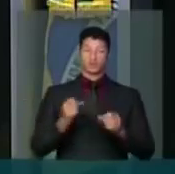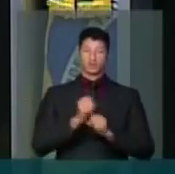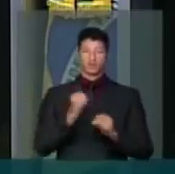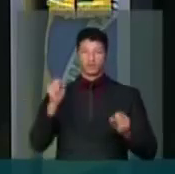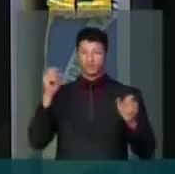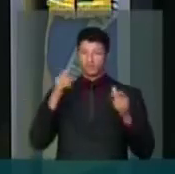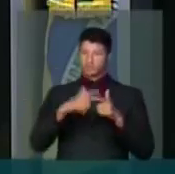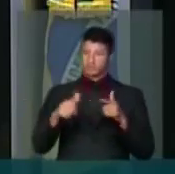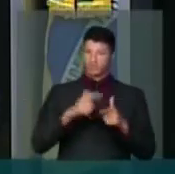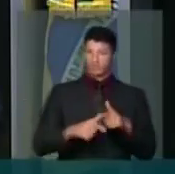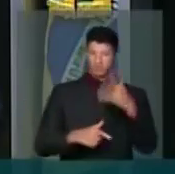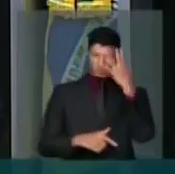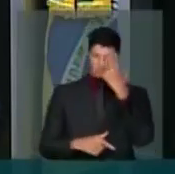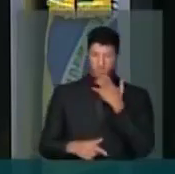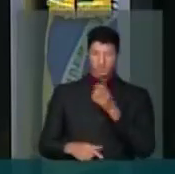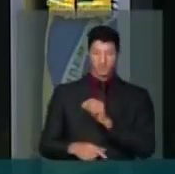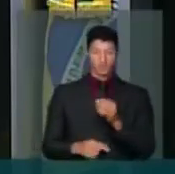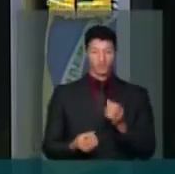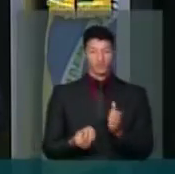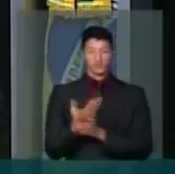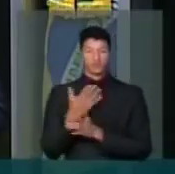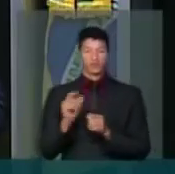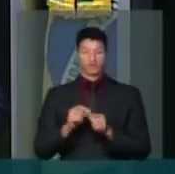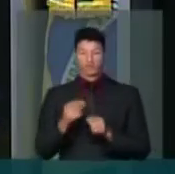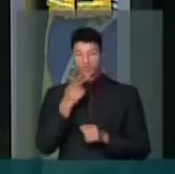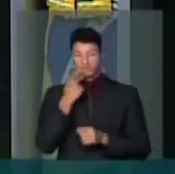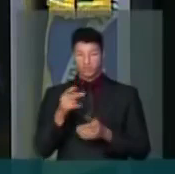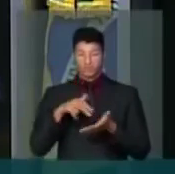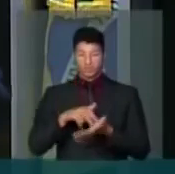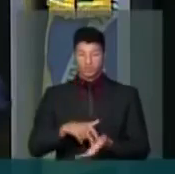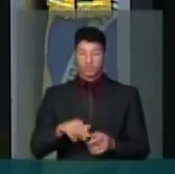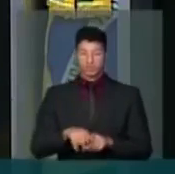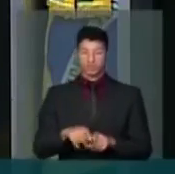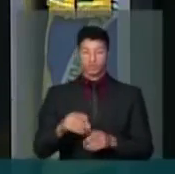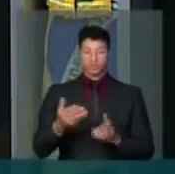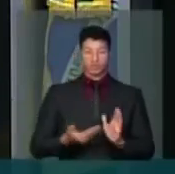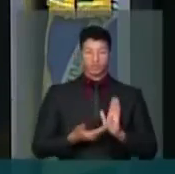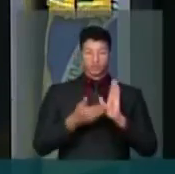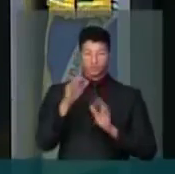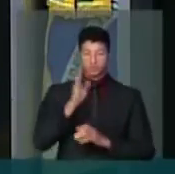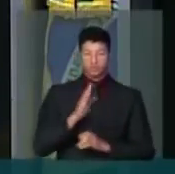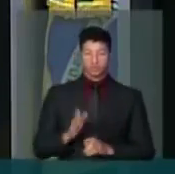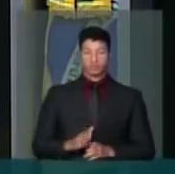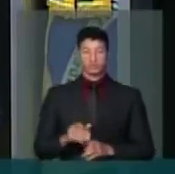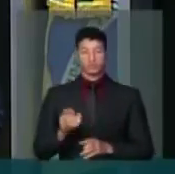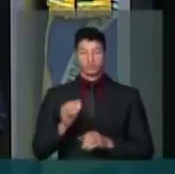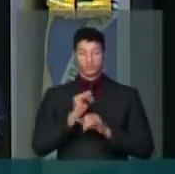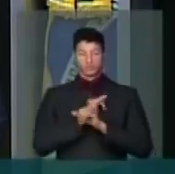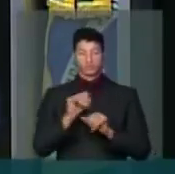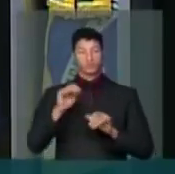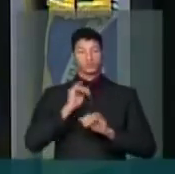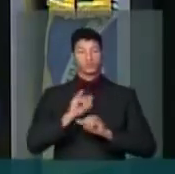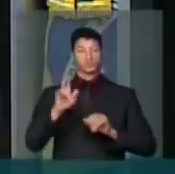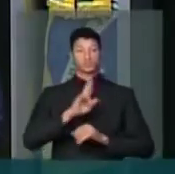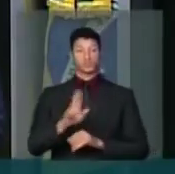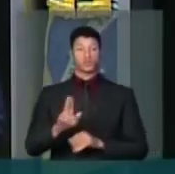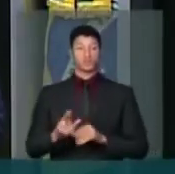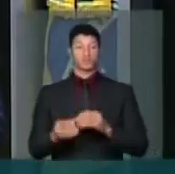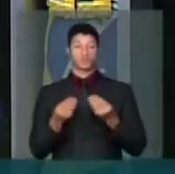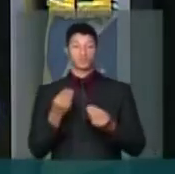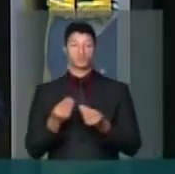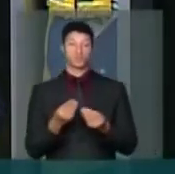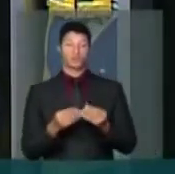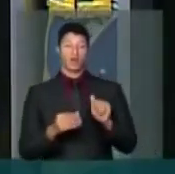grave situação que Vossa Excelência se colocou e colocou o parlamento brasileiro. Diga os nomes, diga como